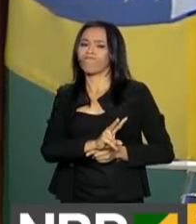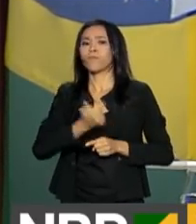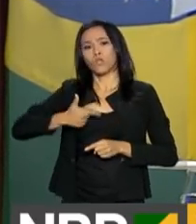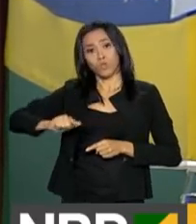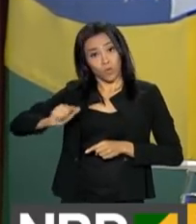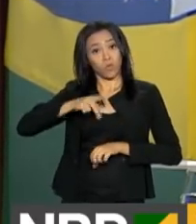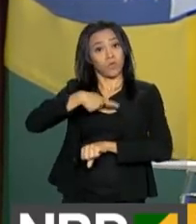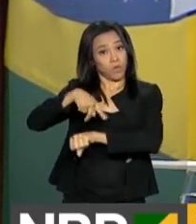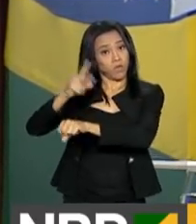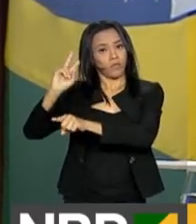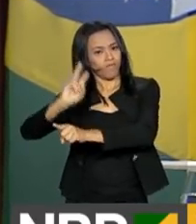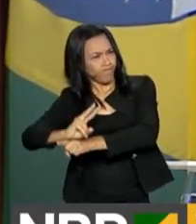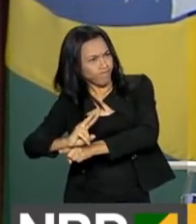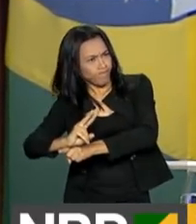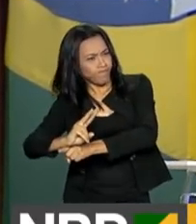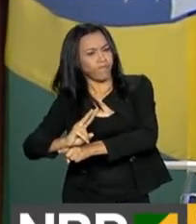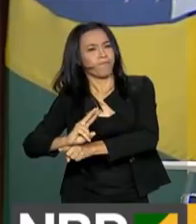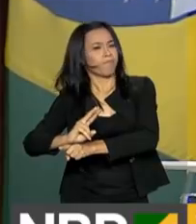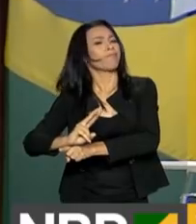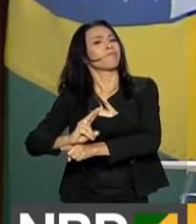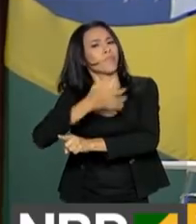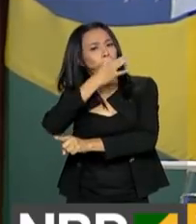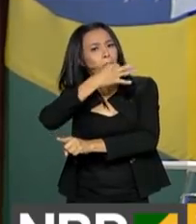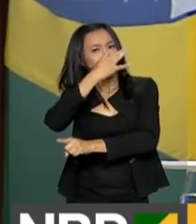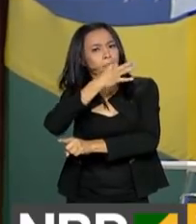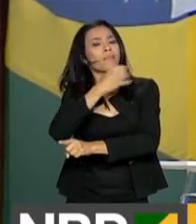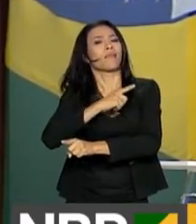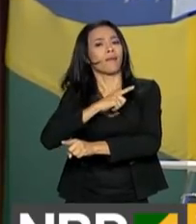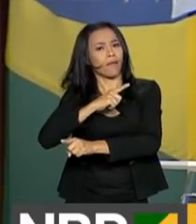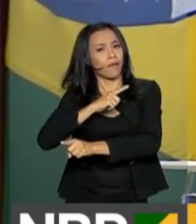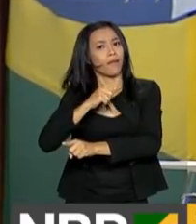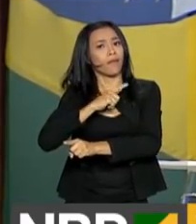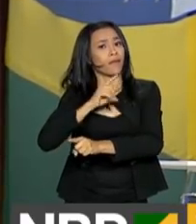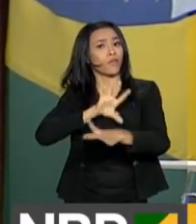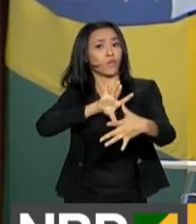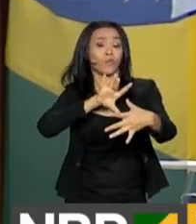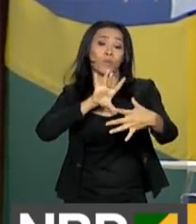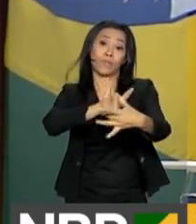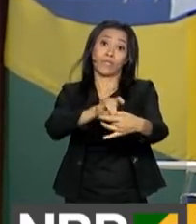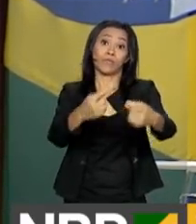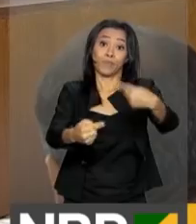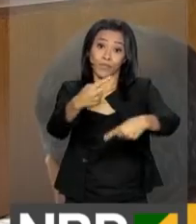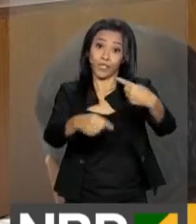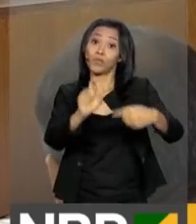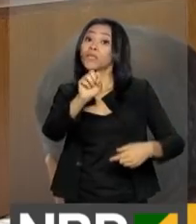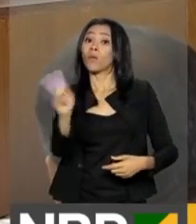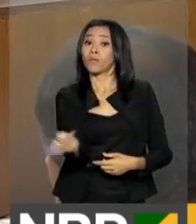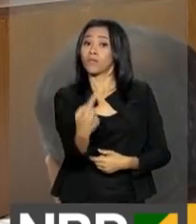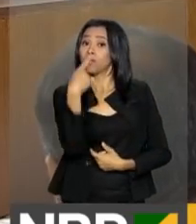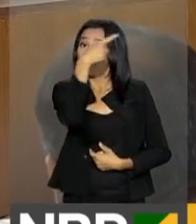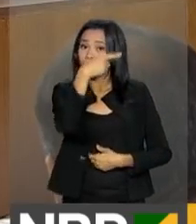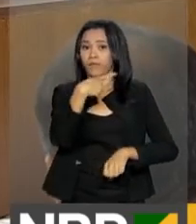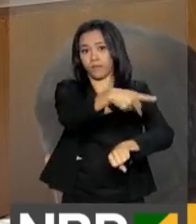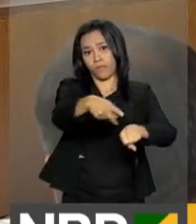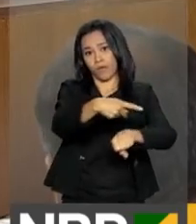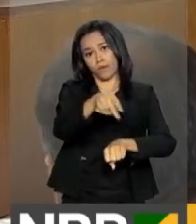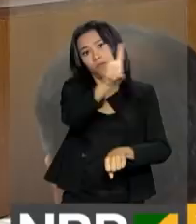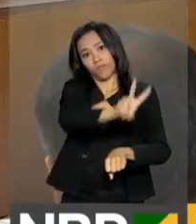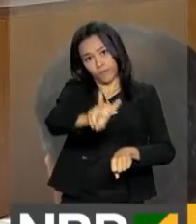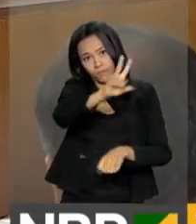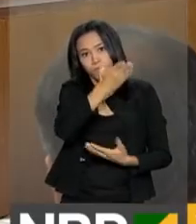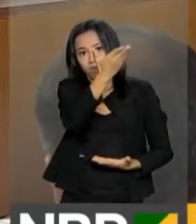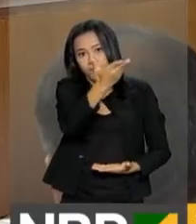do mercosul observações é de natureza política em relação ao que lá ocorre aliás lá